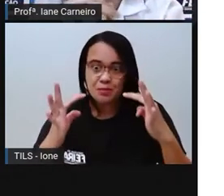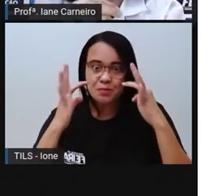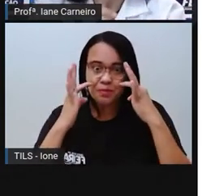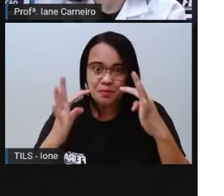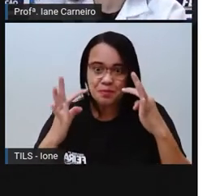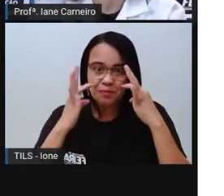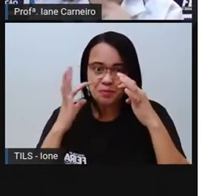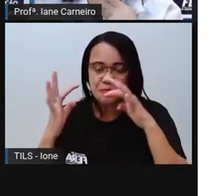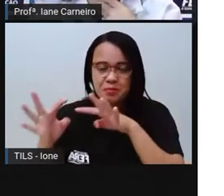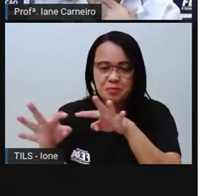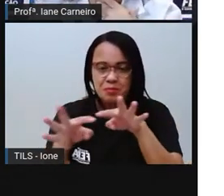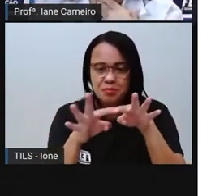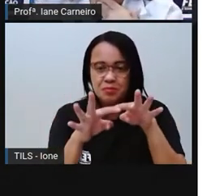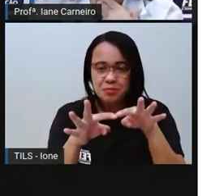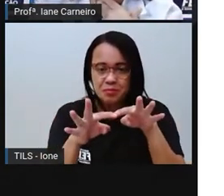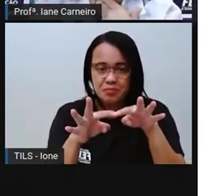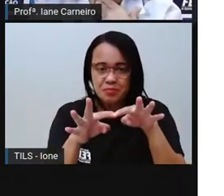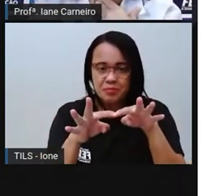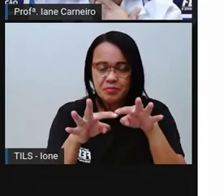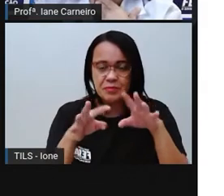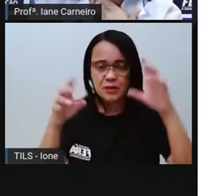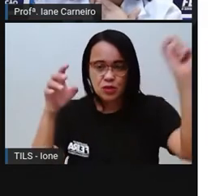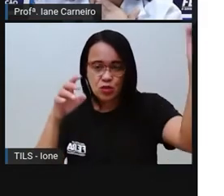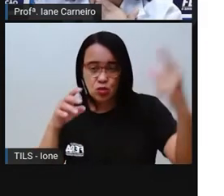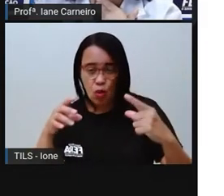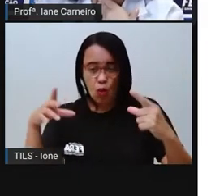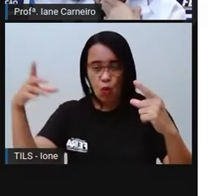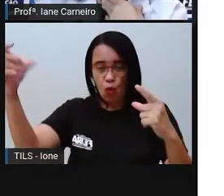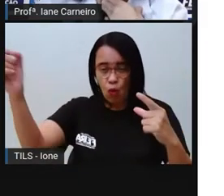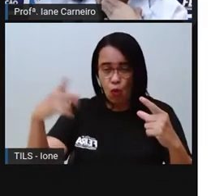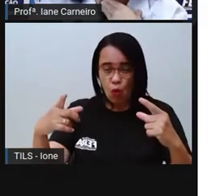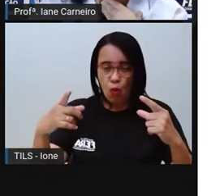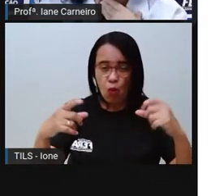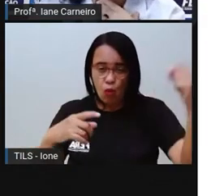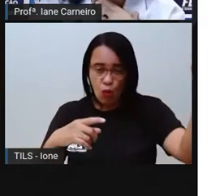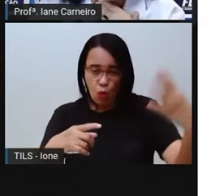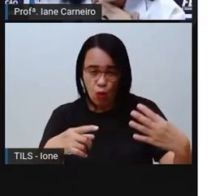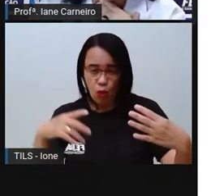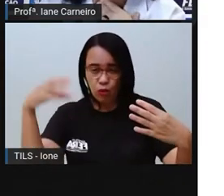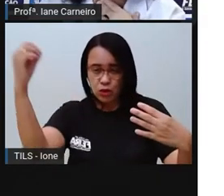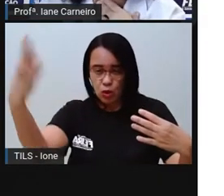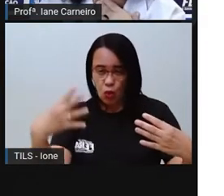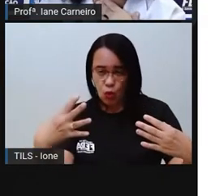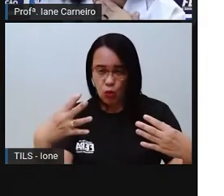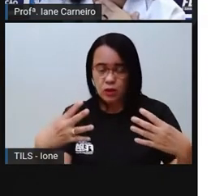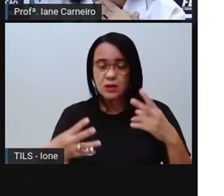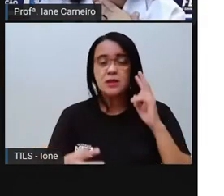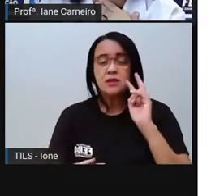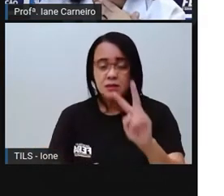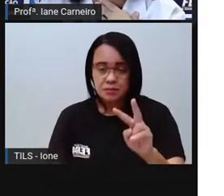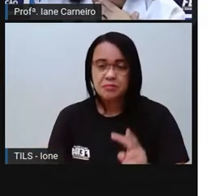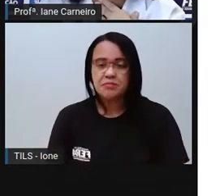aquela situação. Como as luzes, os faróis do carro estavam.